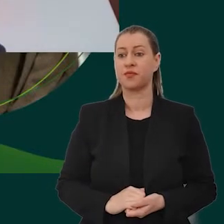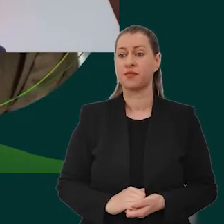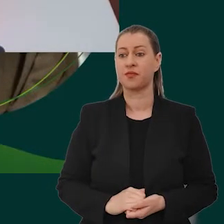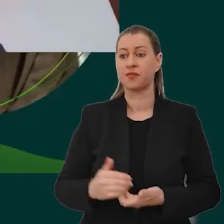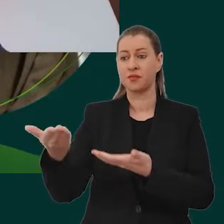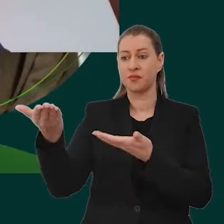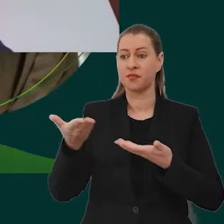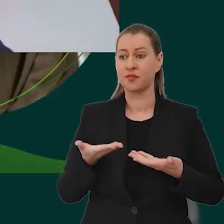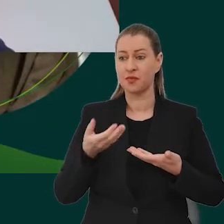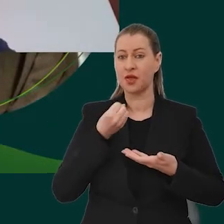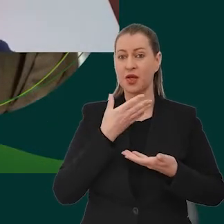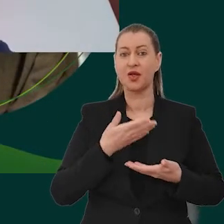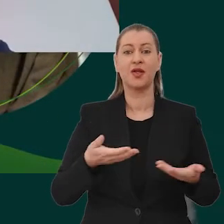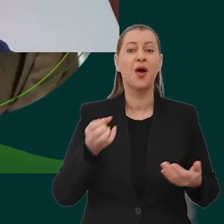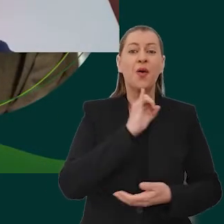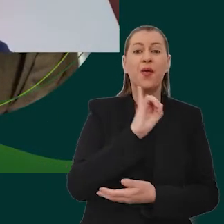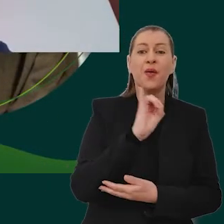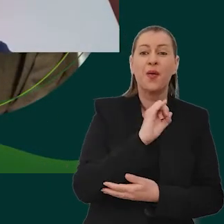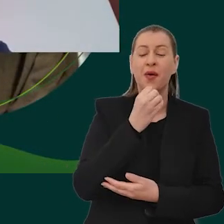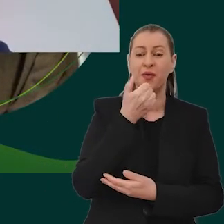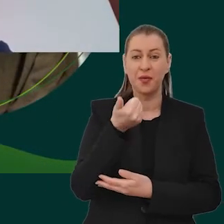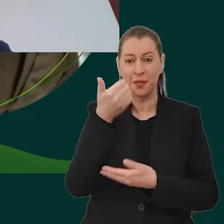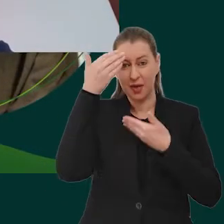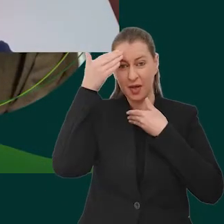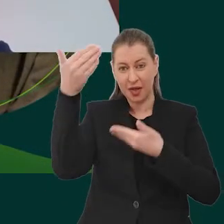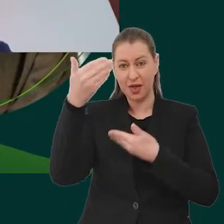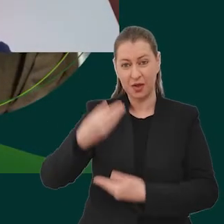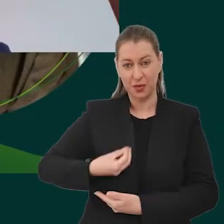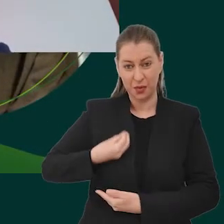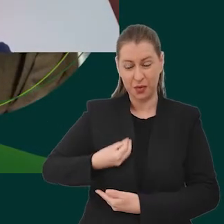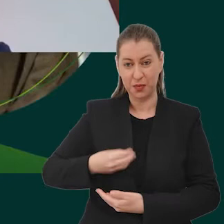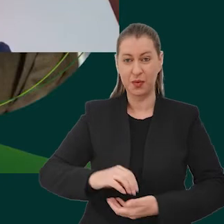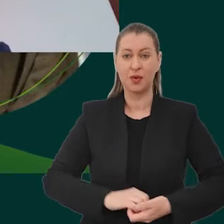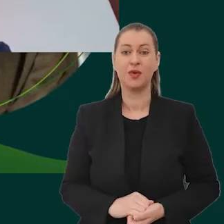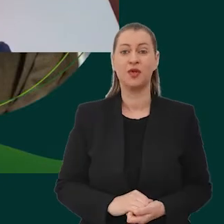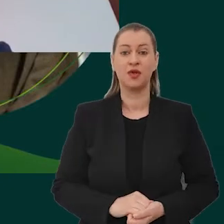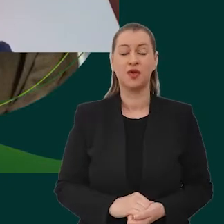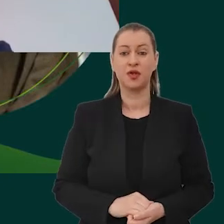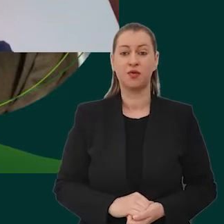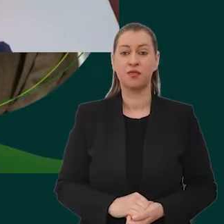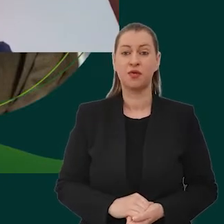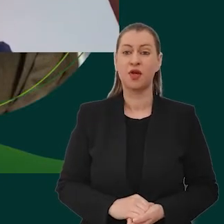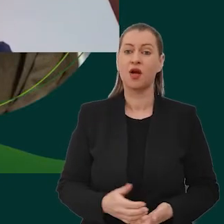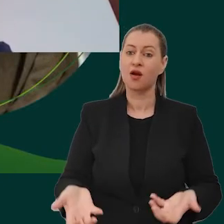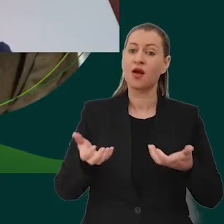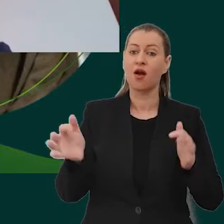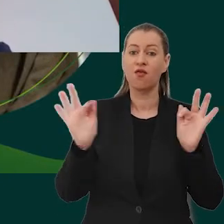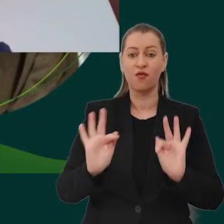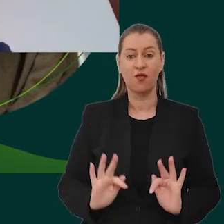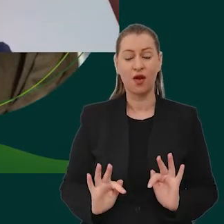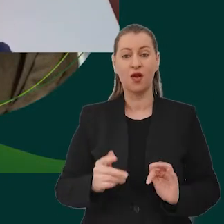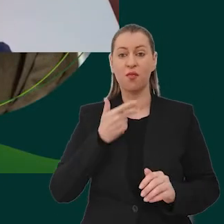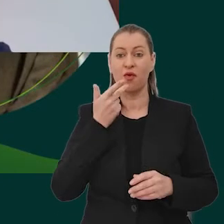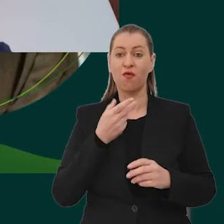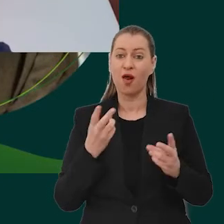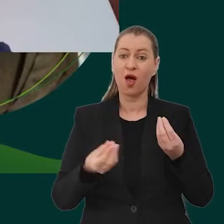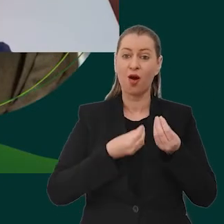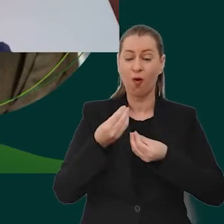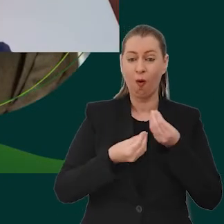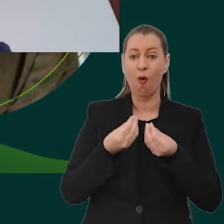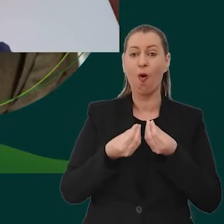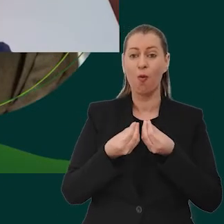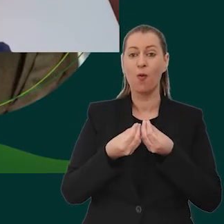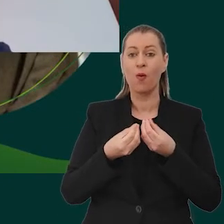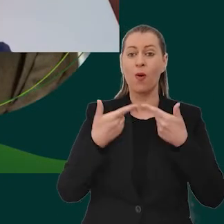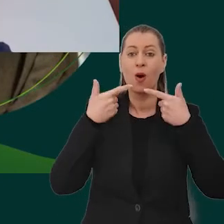Oi, Rodrigo, tudo bem? Agradeço o convite. Fico muito feliz de poder falar um pouquinho de processamento de linguagem natural. Na verdade,